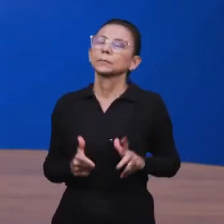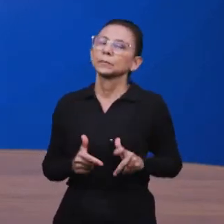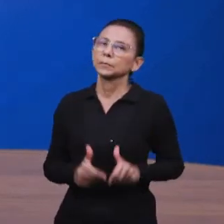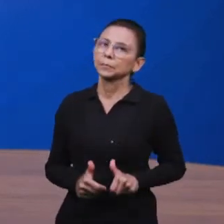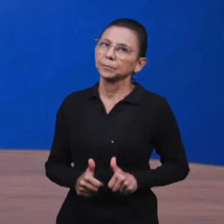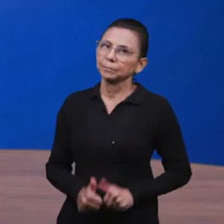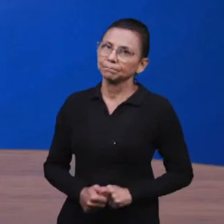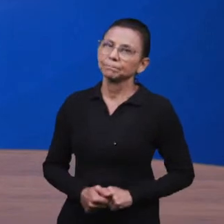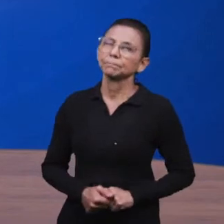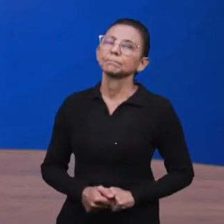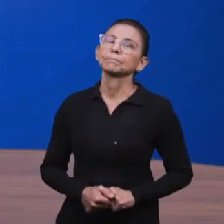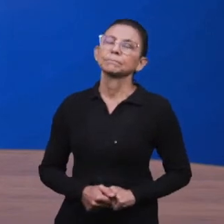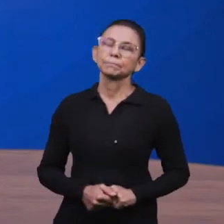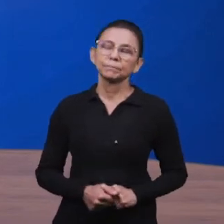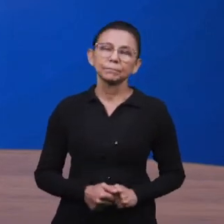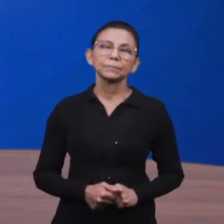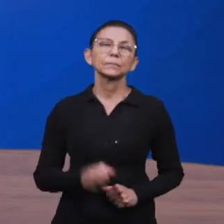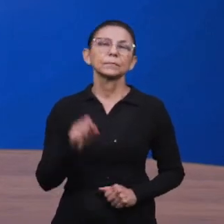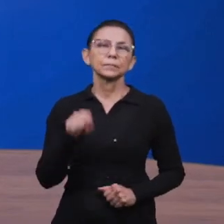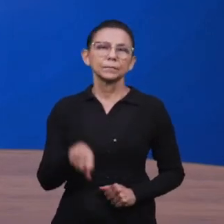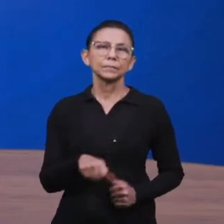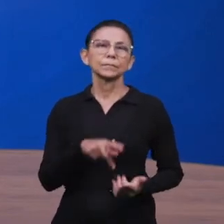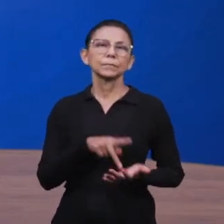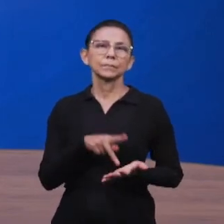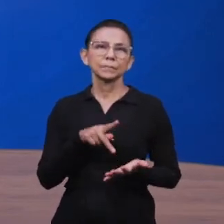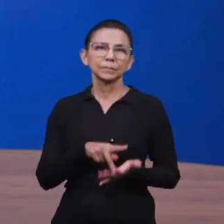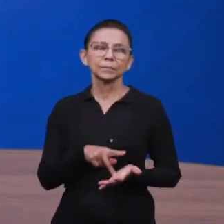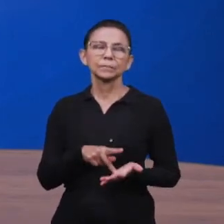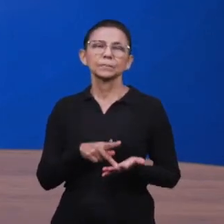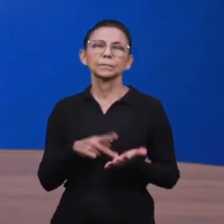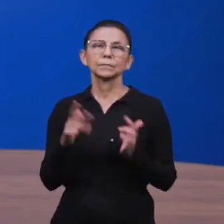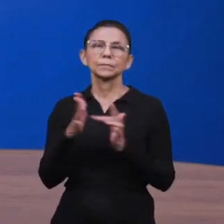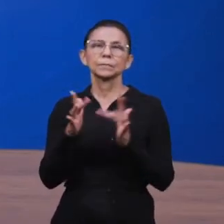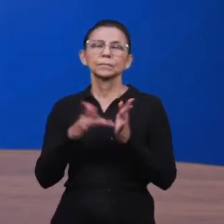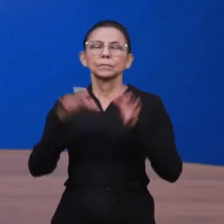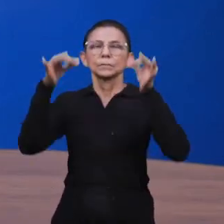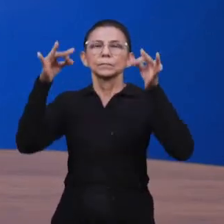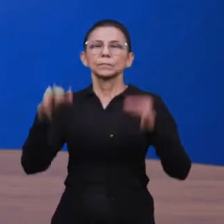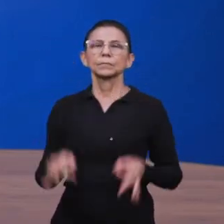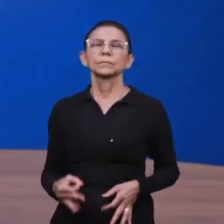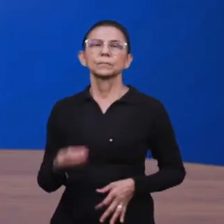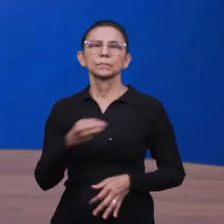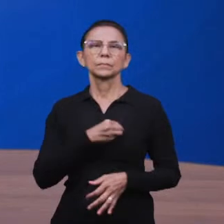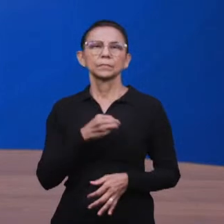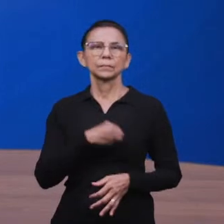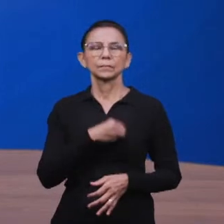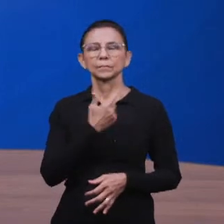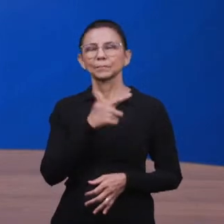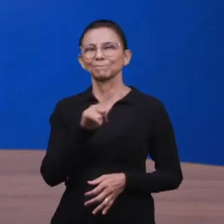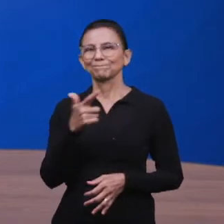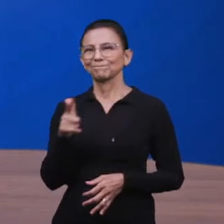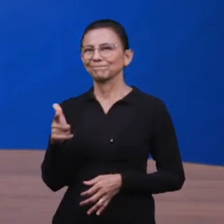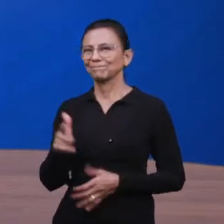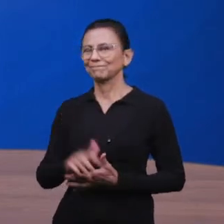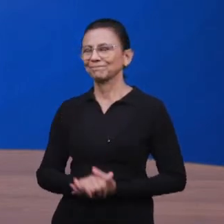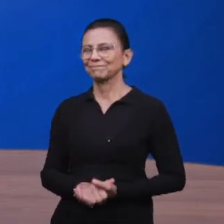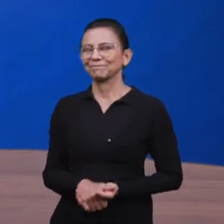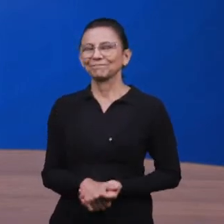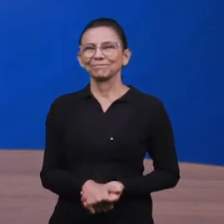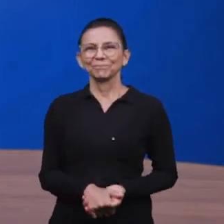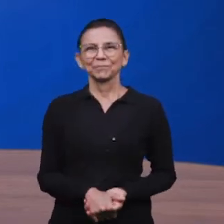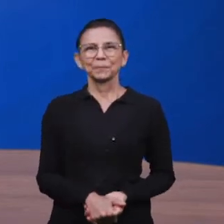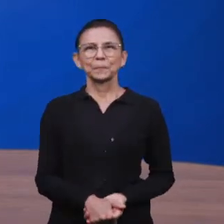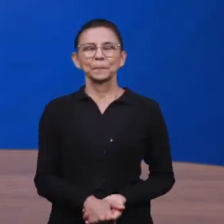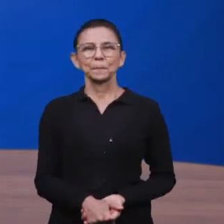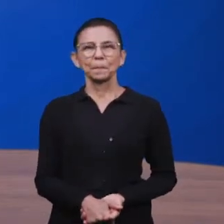é exatamente figura do Senhor Jesus, porque ele é o Cordeiro sem defeito, sem pecado. Jesus não pecou. Glória a Deus. Muito boa